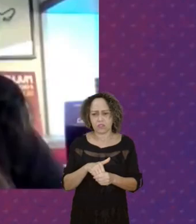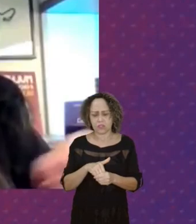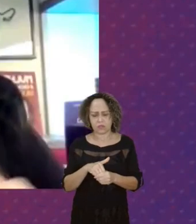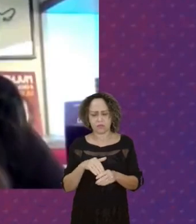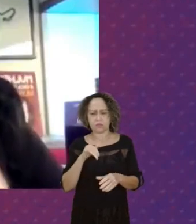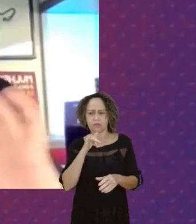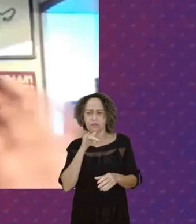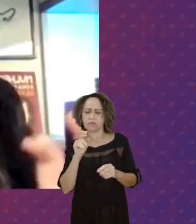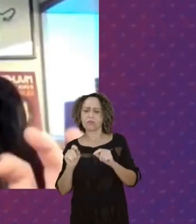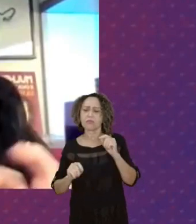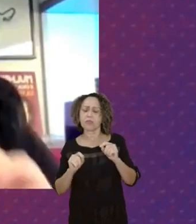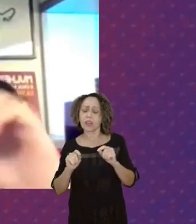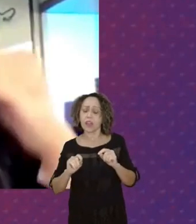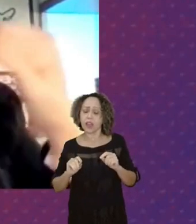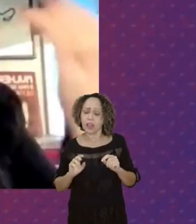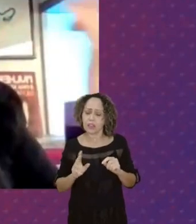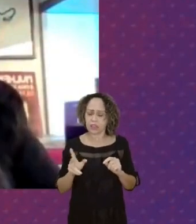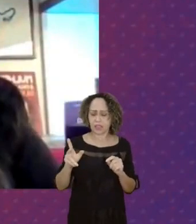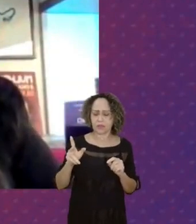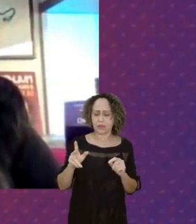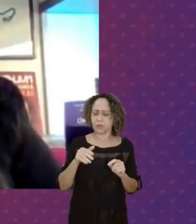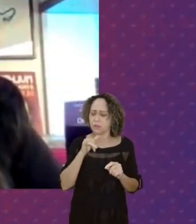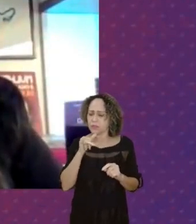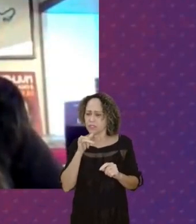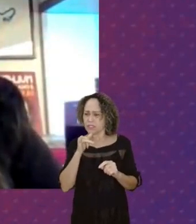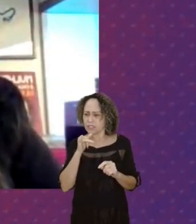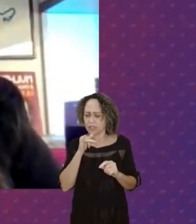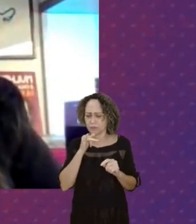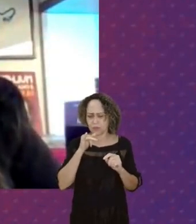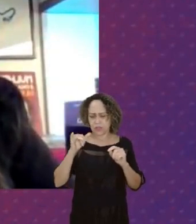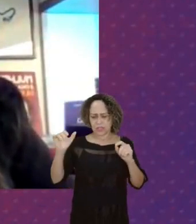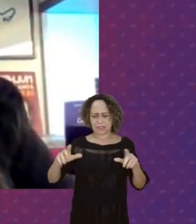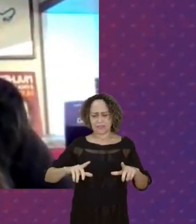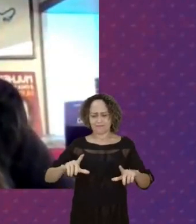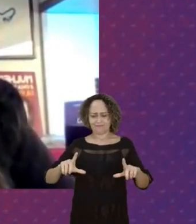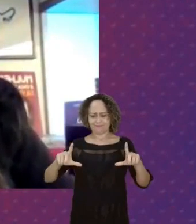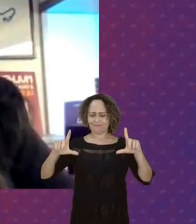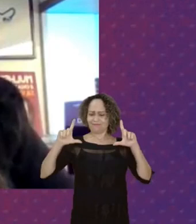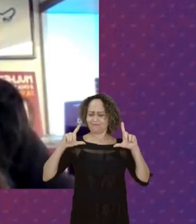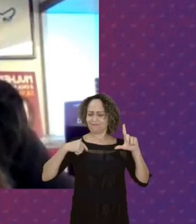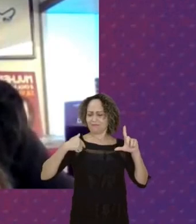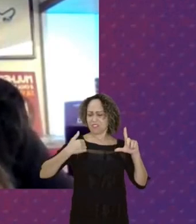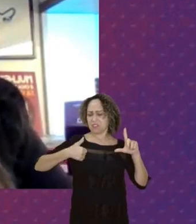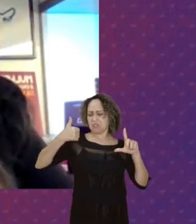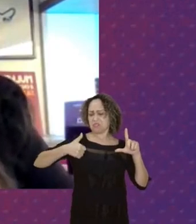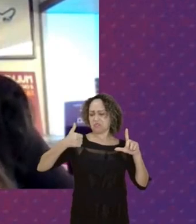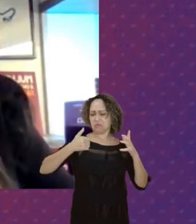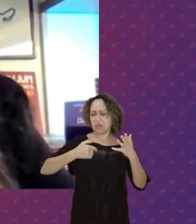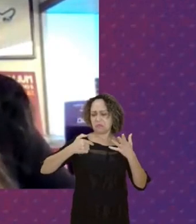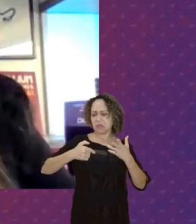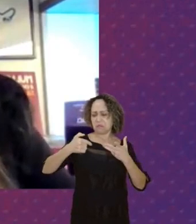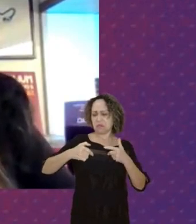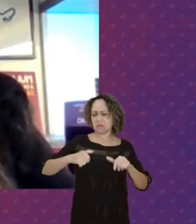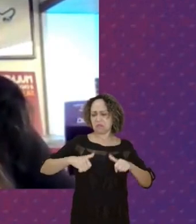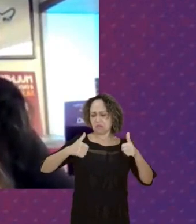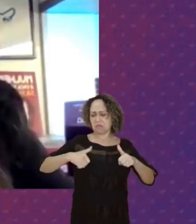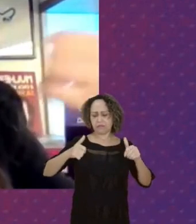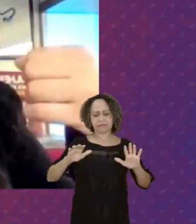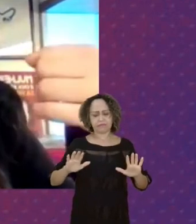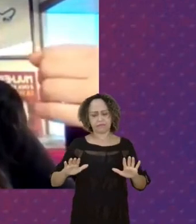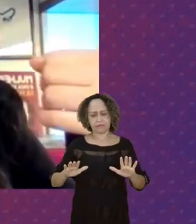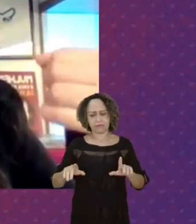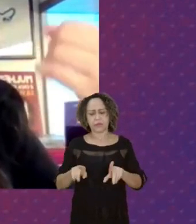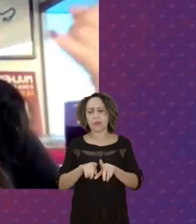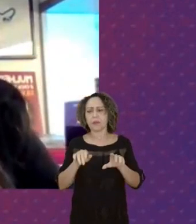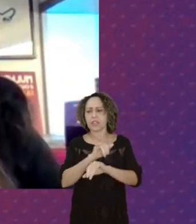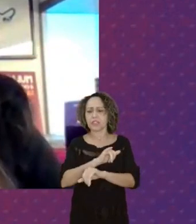se. Todavia, a opção pela exaltação de qualidades próprias para o exercício do mandato, assim como a divulgação de